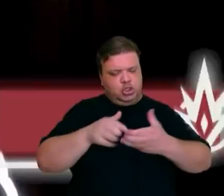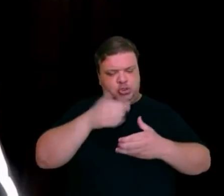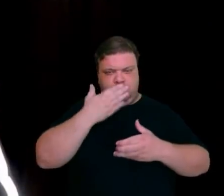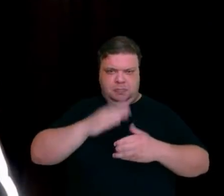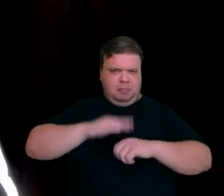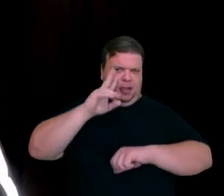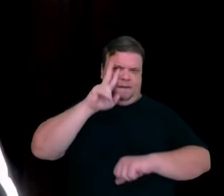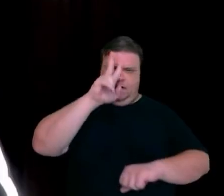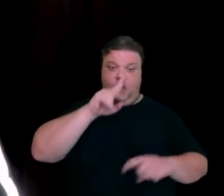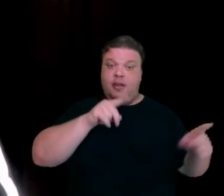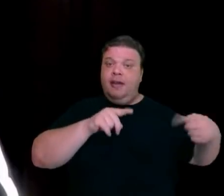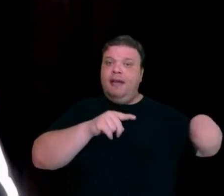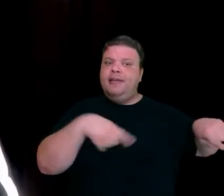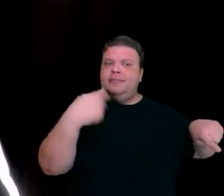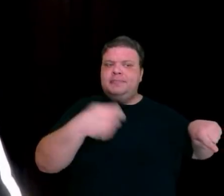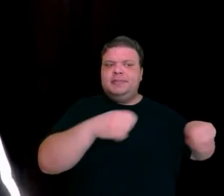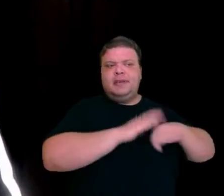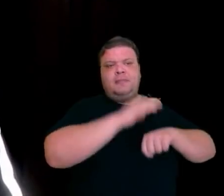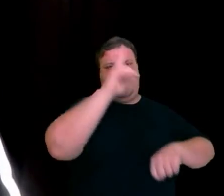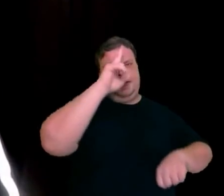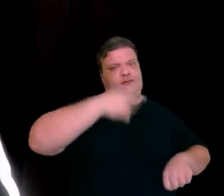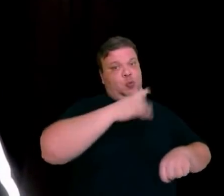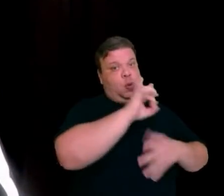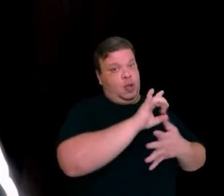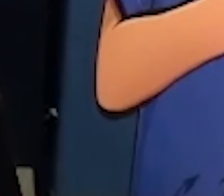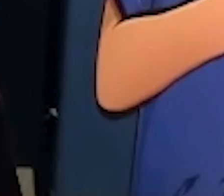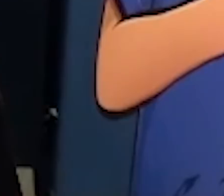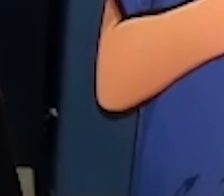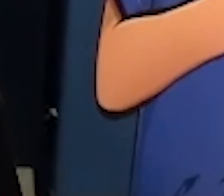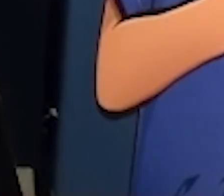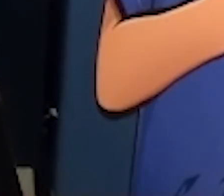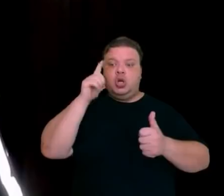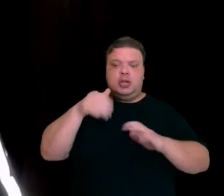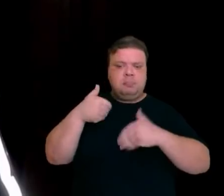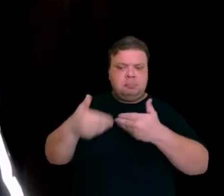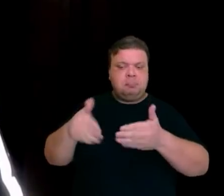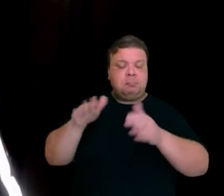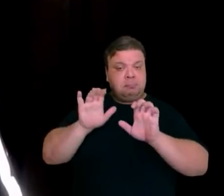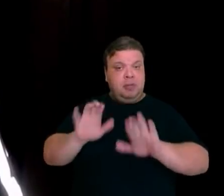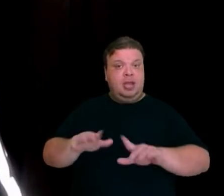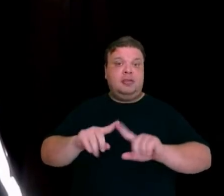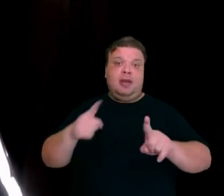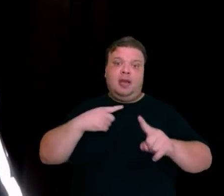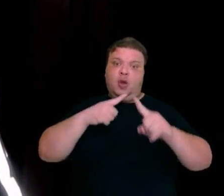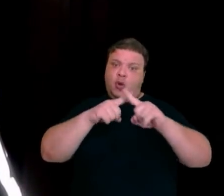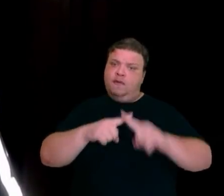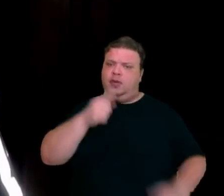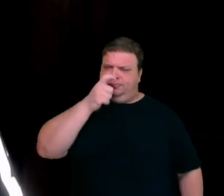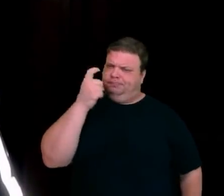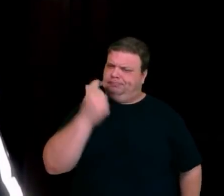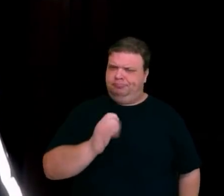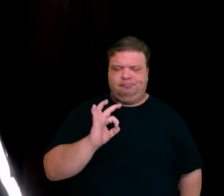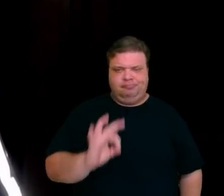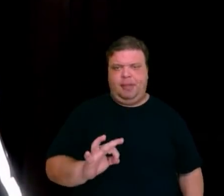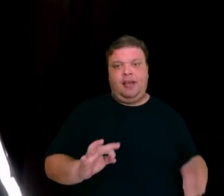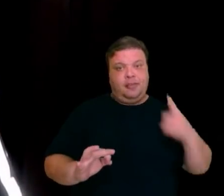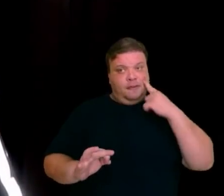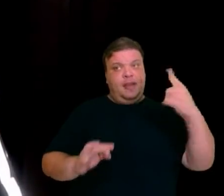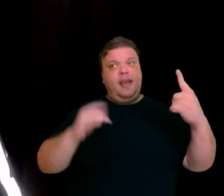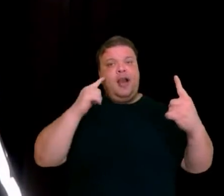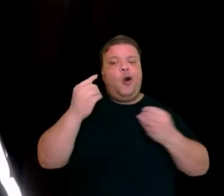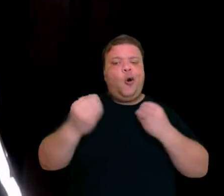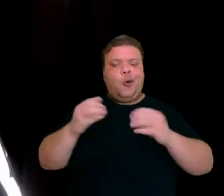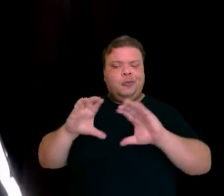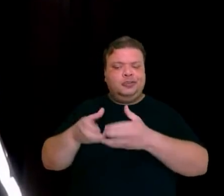essa? Ele tá chupado, parece, né? Parece o quê? Tá chupado. Caralho, ele tá diferente pra caralho,